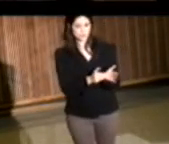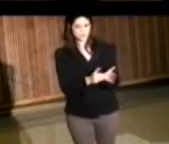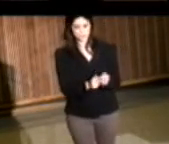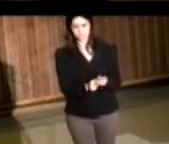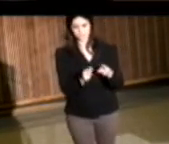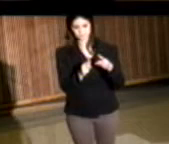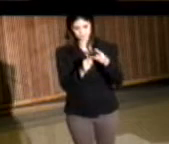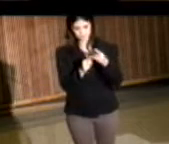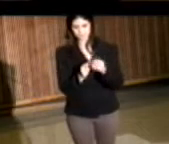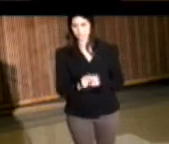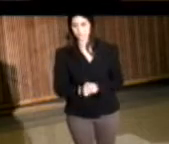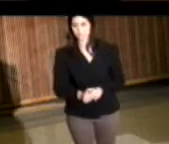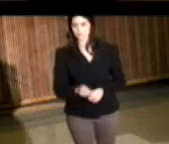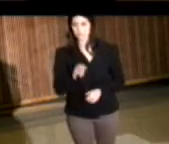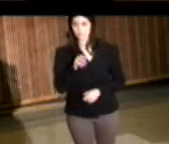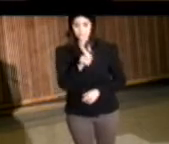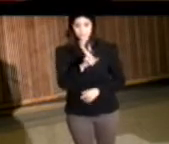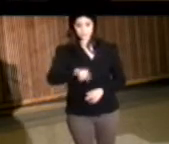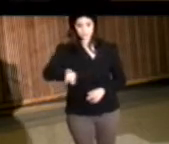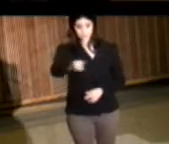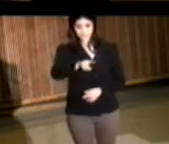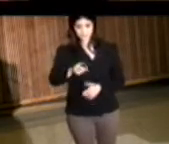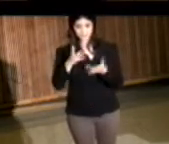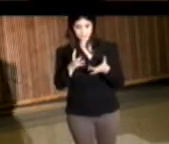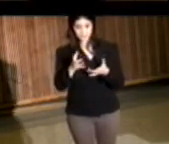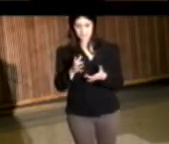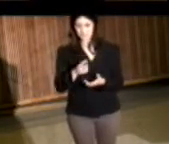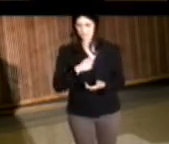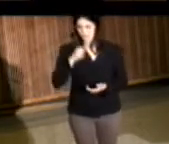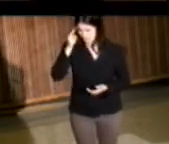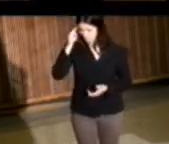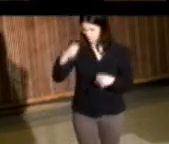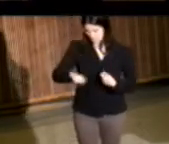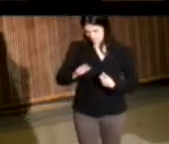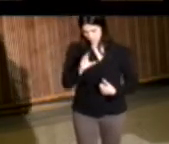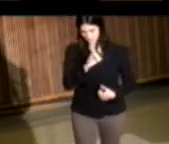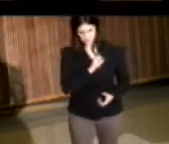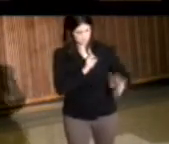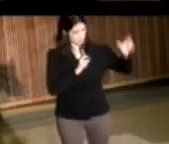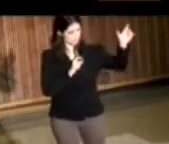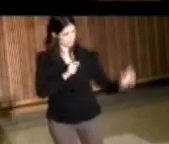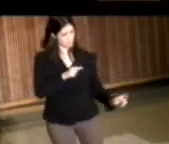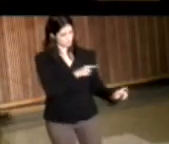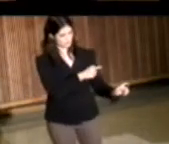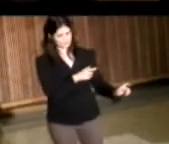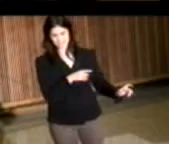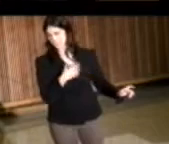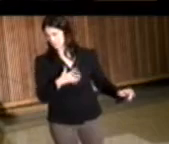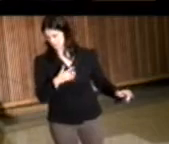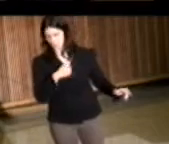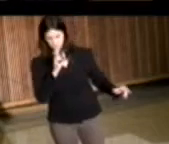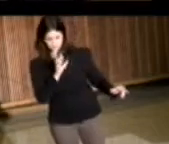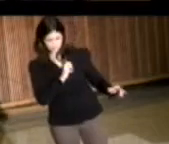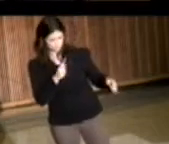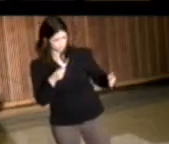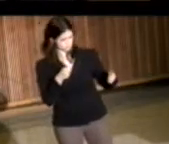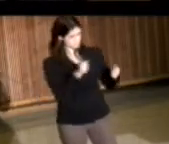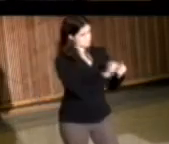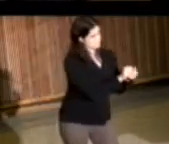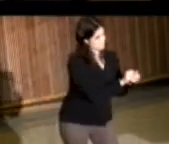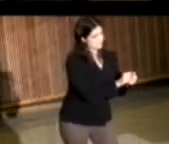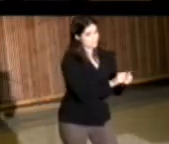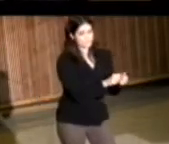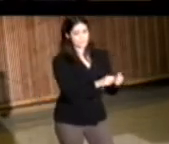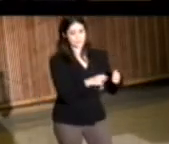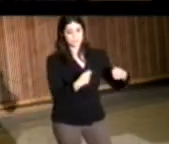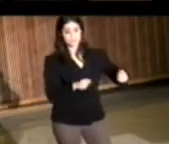Se você quer amar alguém, se quer decidir amar alguém, então você precisa colocar